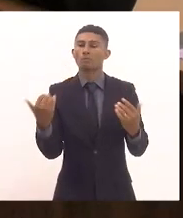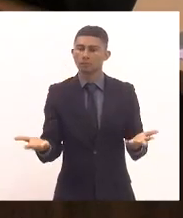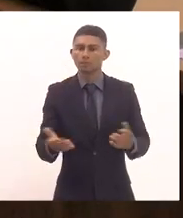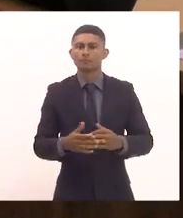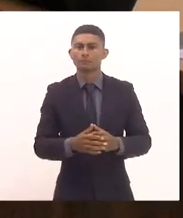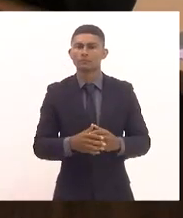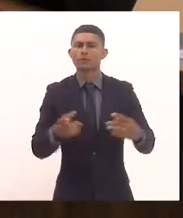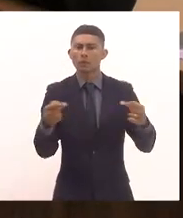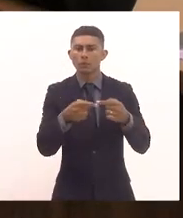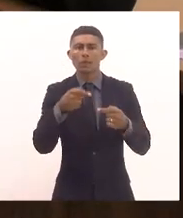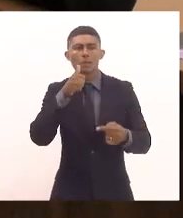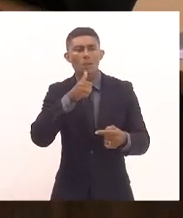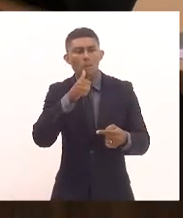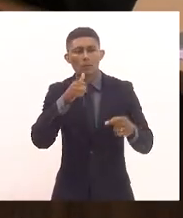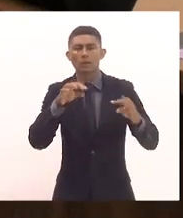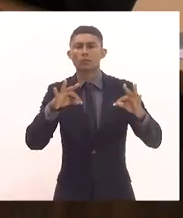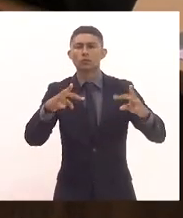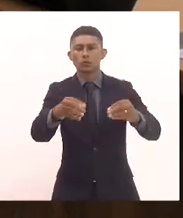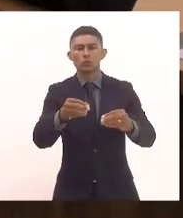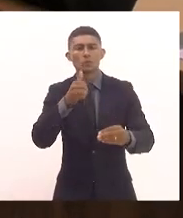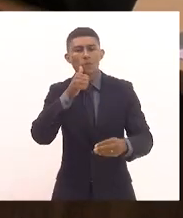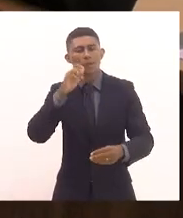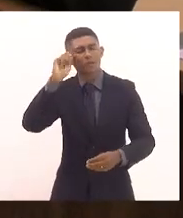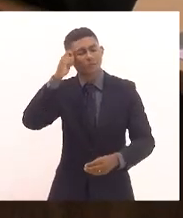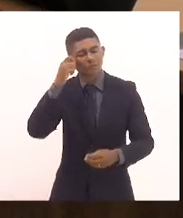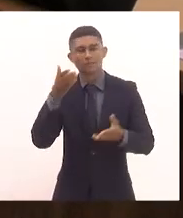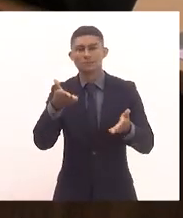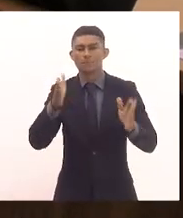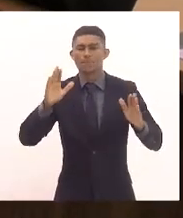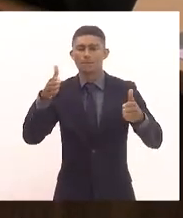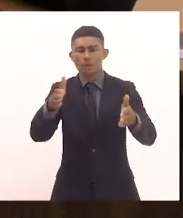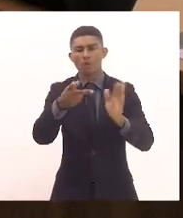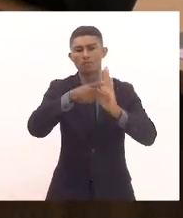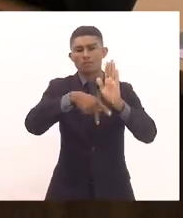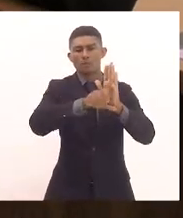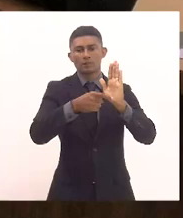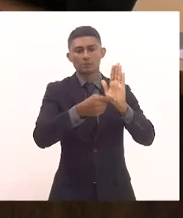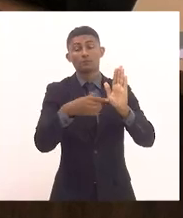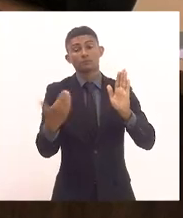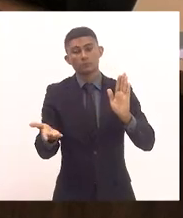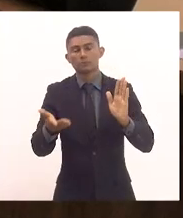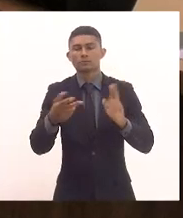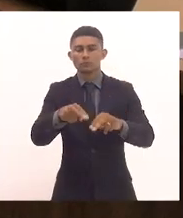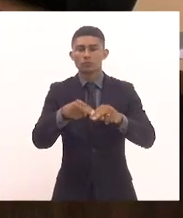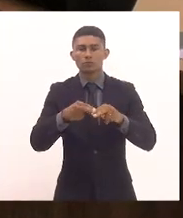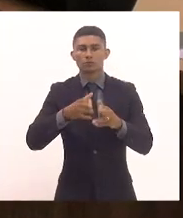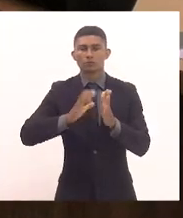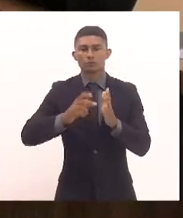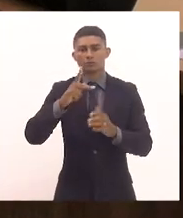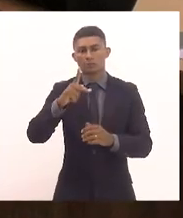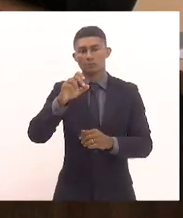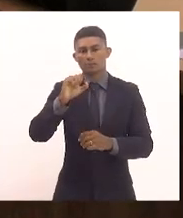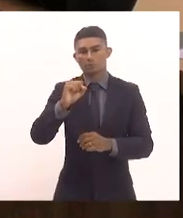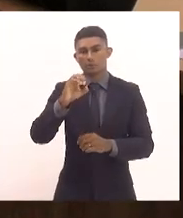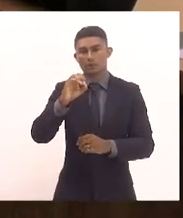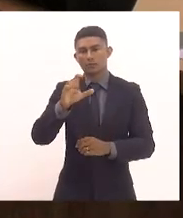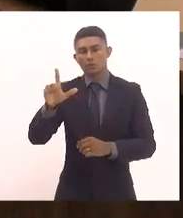favorável às mulheres negras em especial. Nesse sentido, a bancada do PSOL tinha